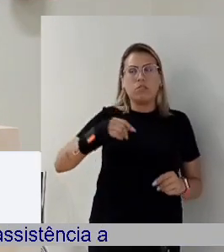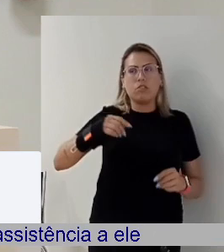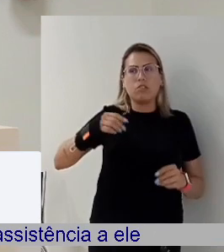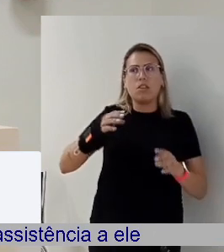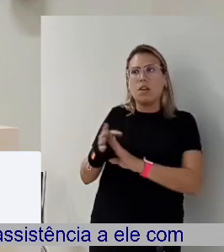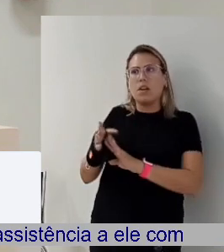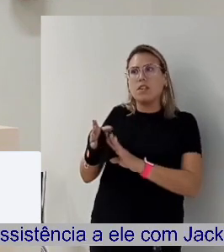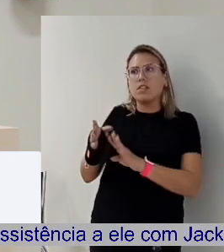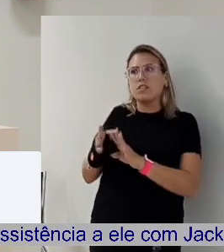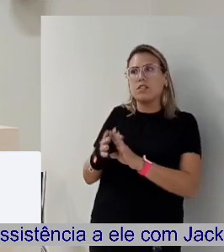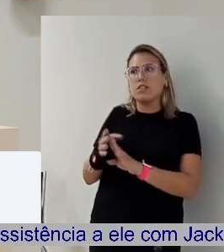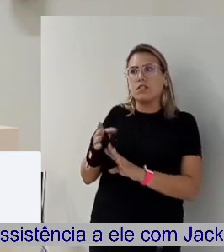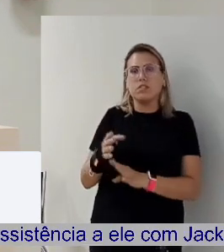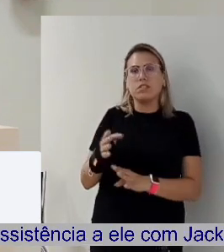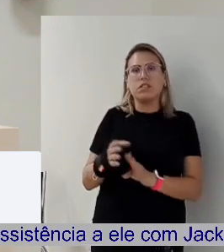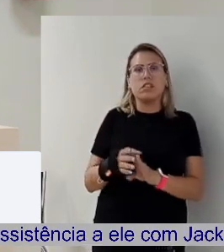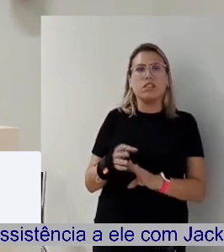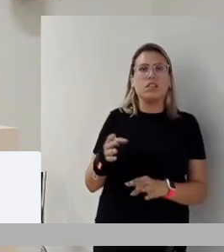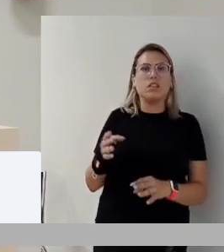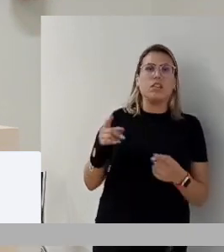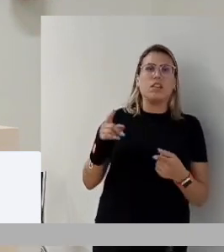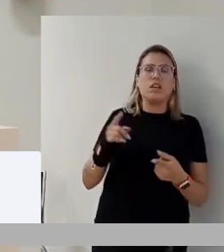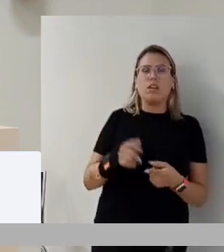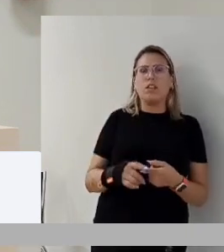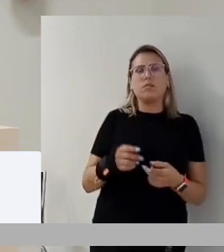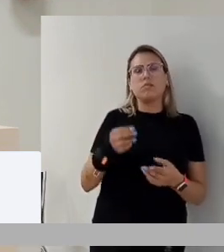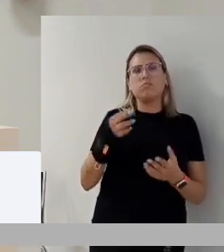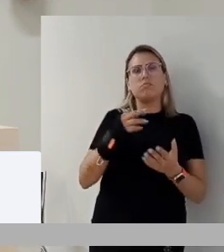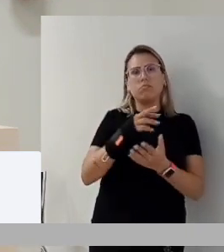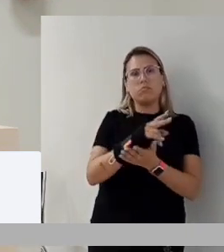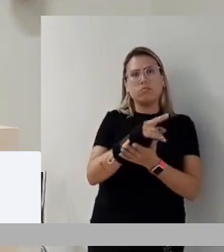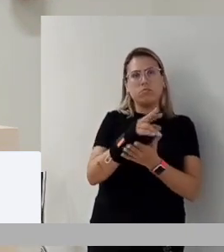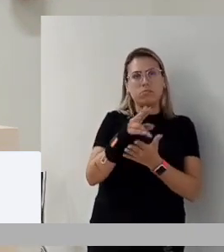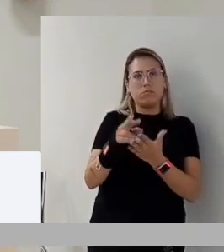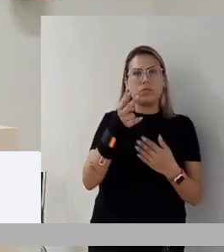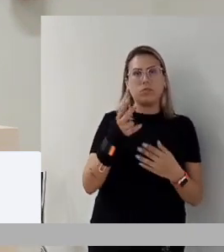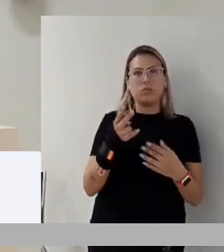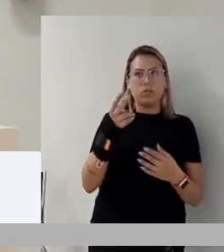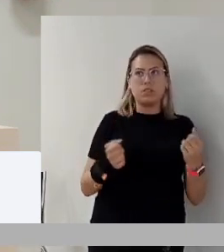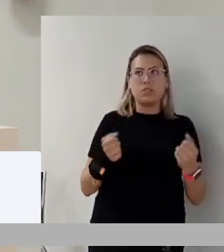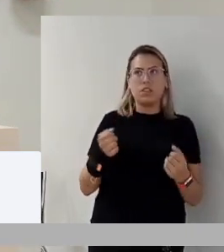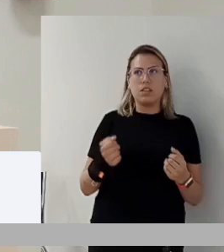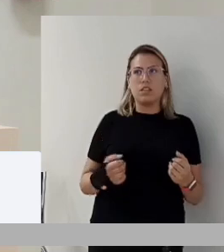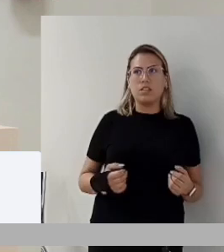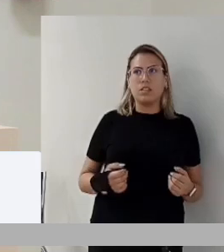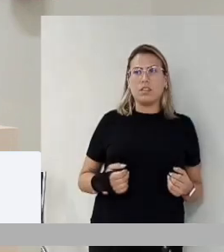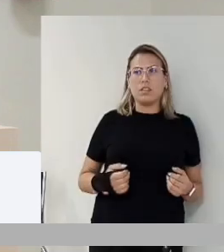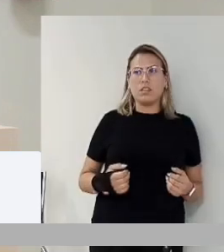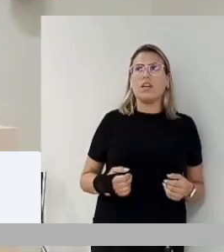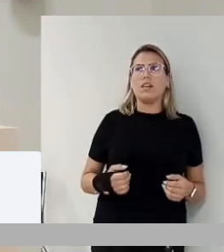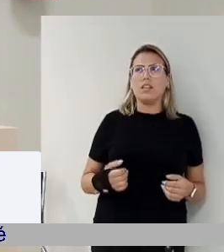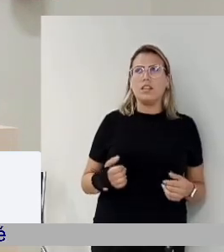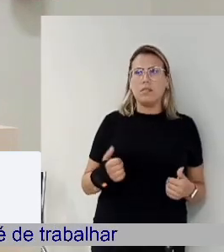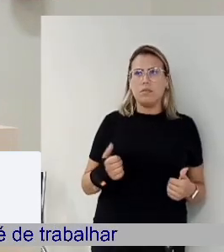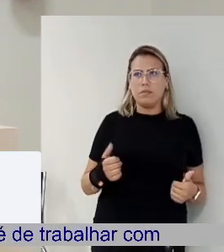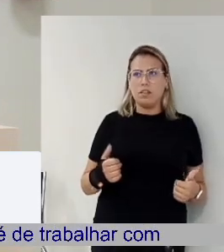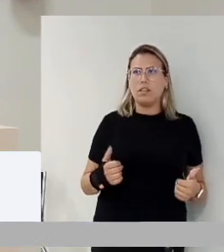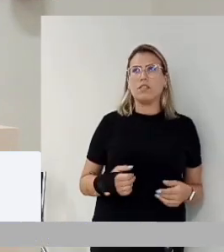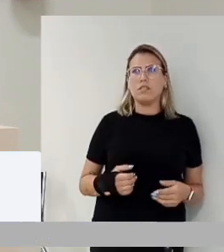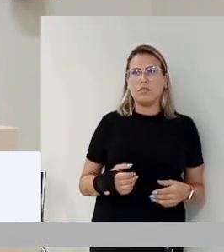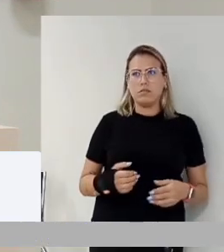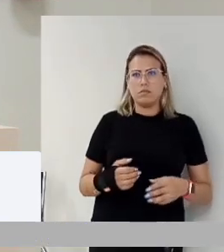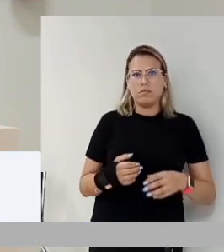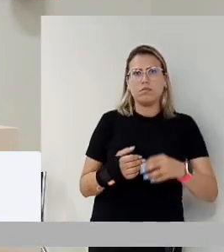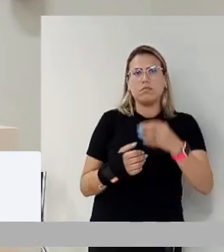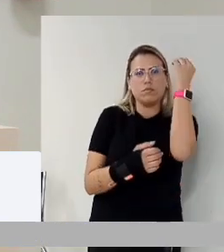Jack e o Joe eu digo isso assim porque são dois carros que infelizmente tão difícil até de trabalhar com eles gera uma